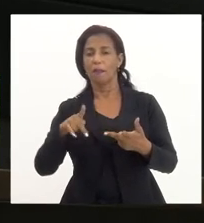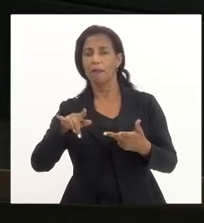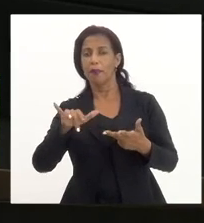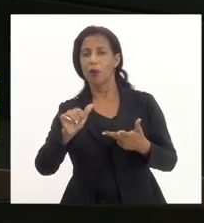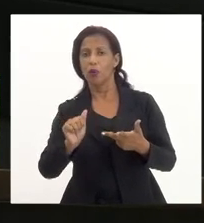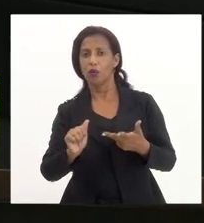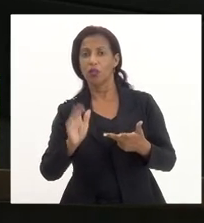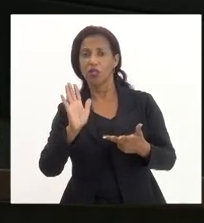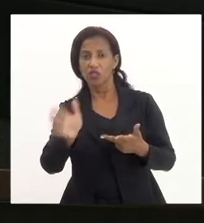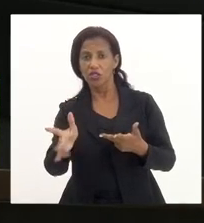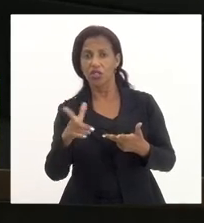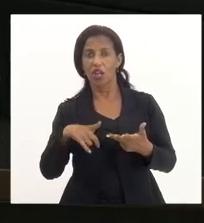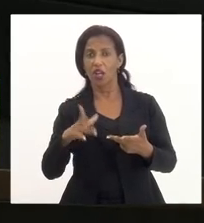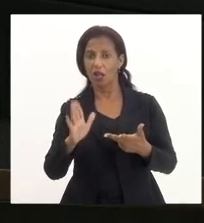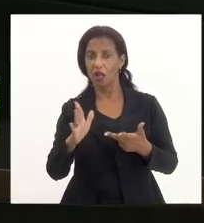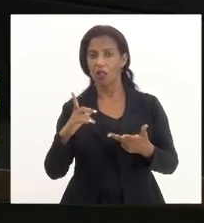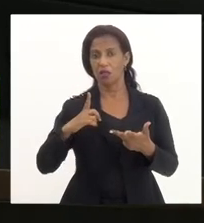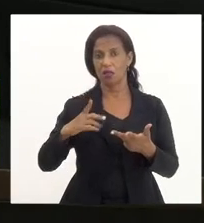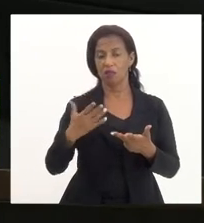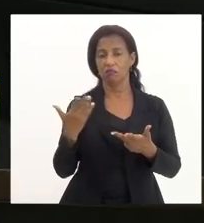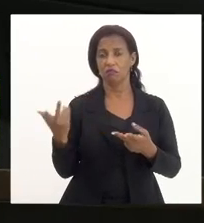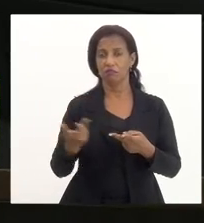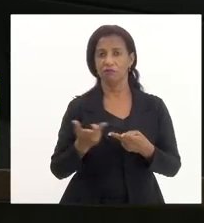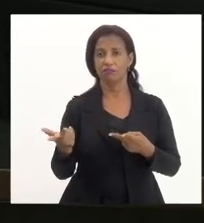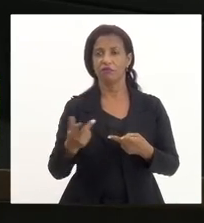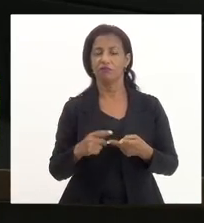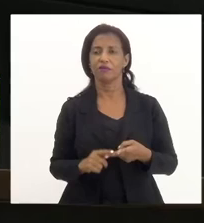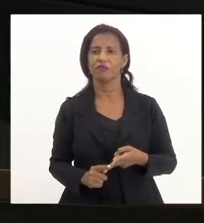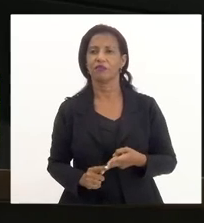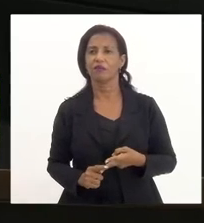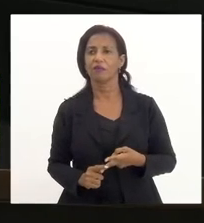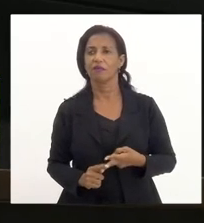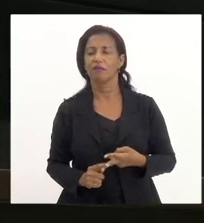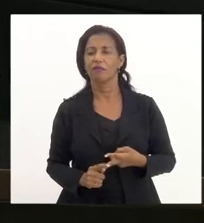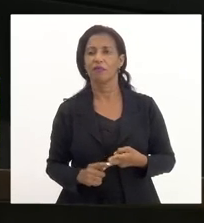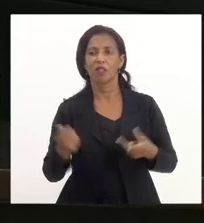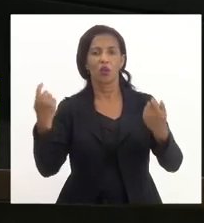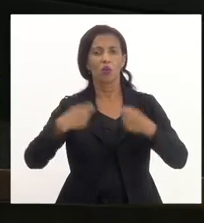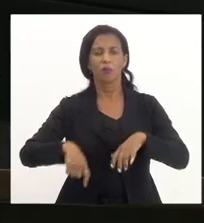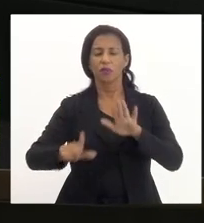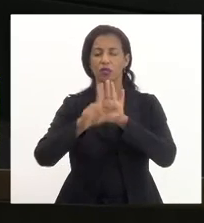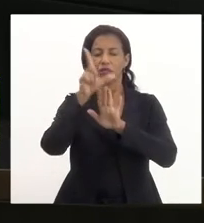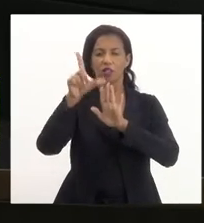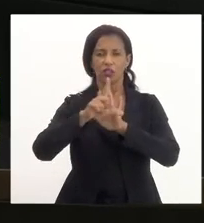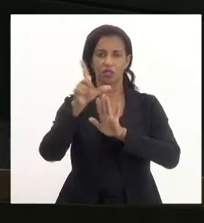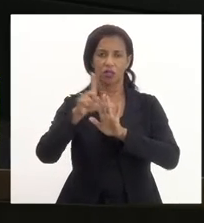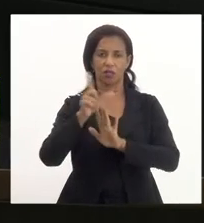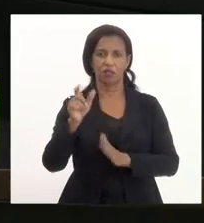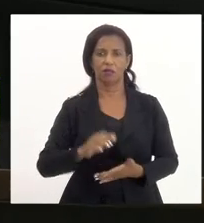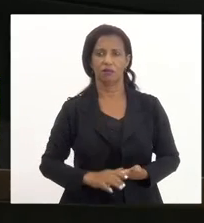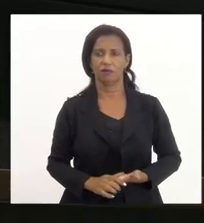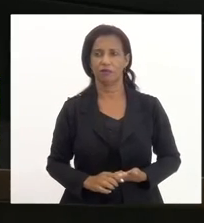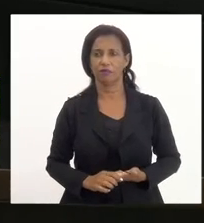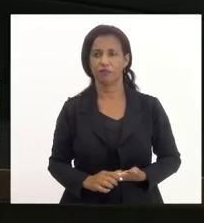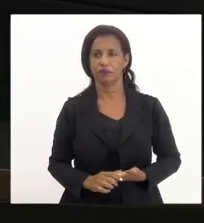pecúnia que já é praticada pelo executivo e pelo legislativo e essa nem precisa de legislação